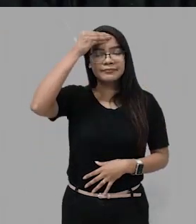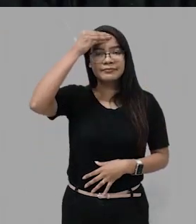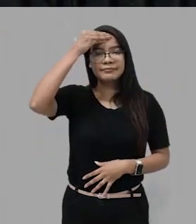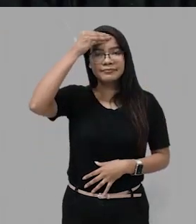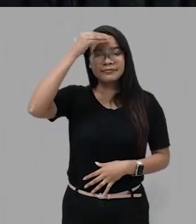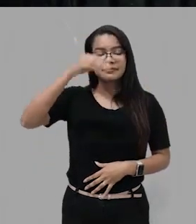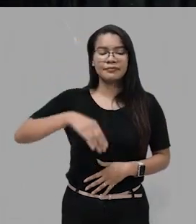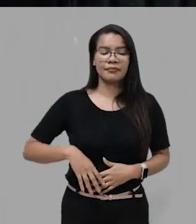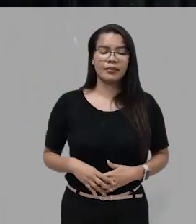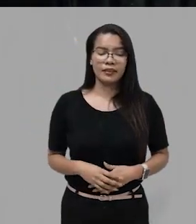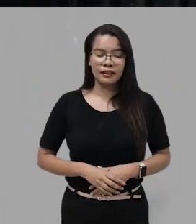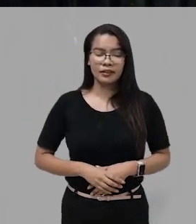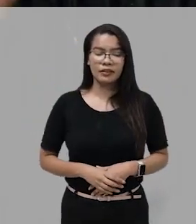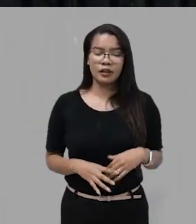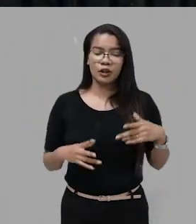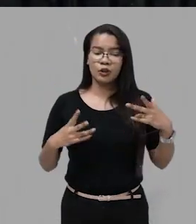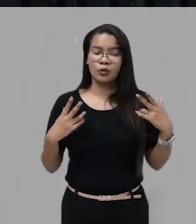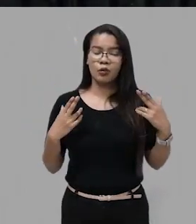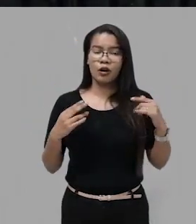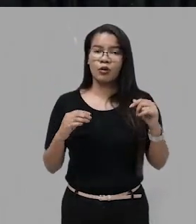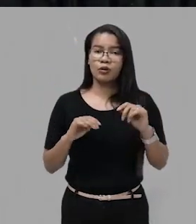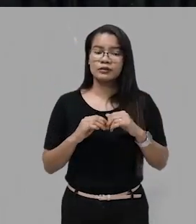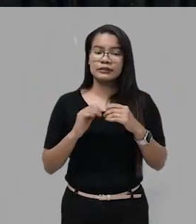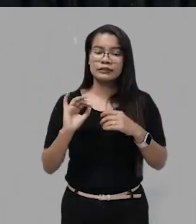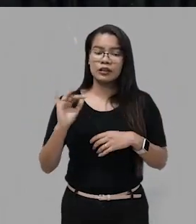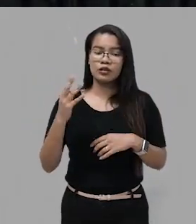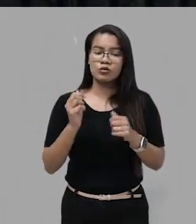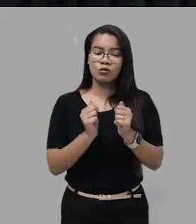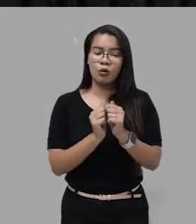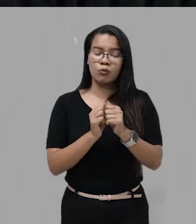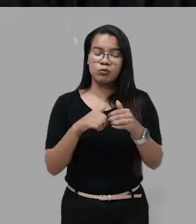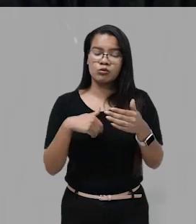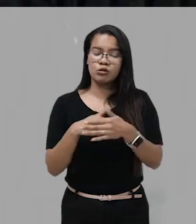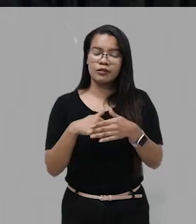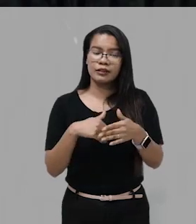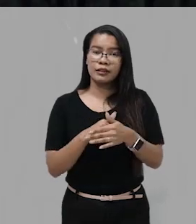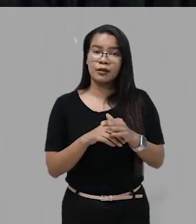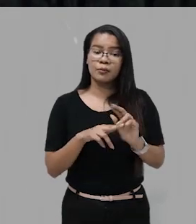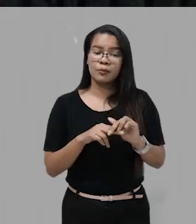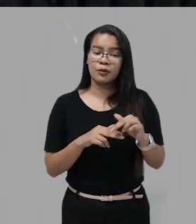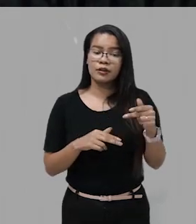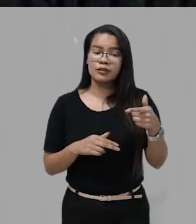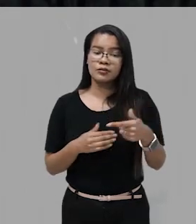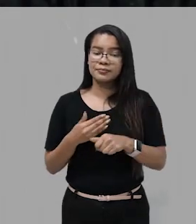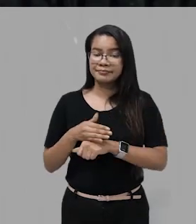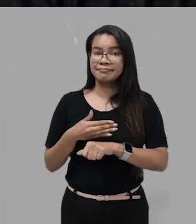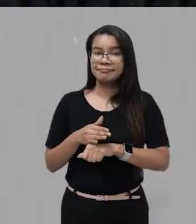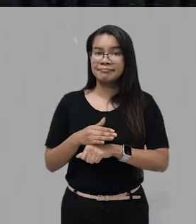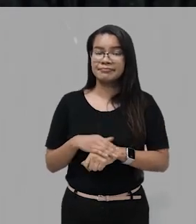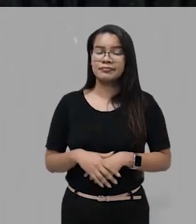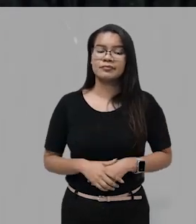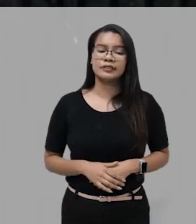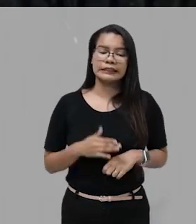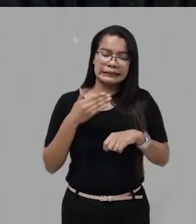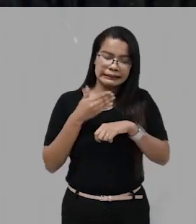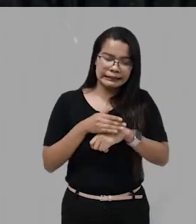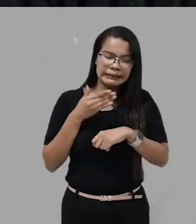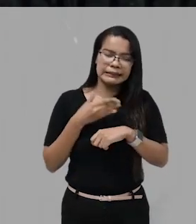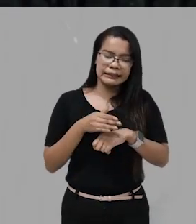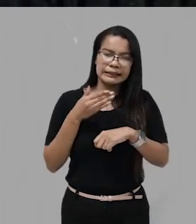naturalizada, mecanizada. Mesma coisa acontece numa partida de basquetebol, para isso que o indivíduo treina. Treina de